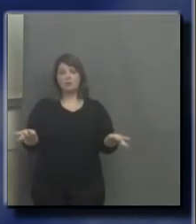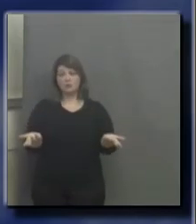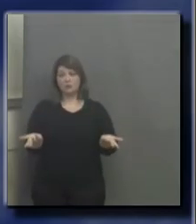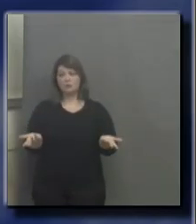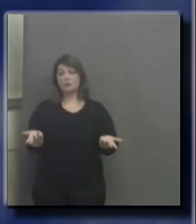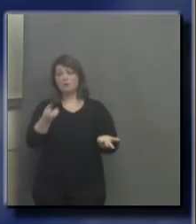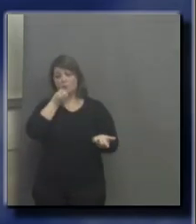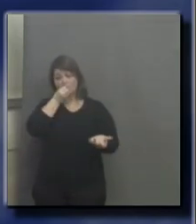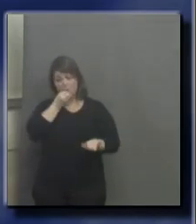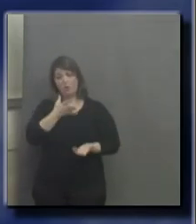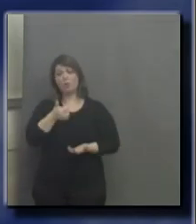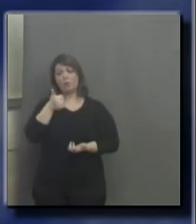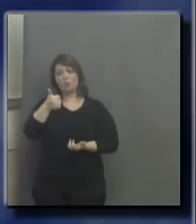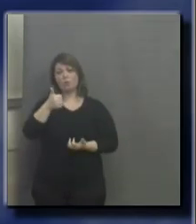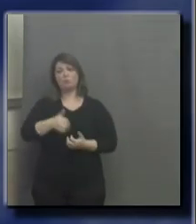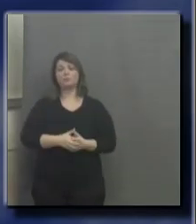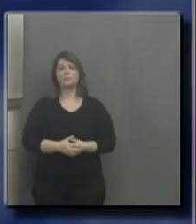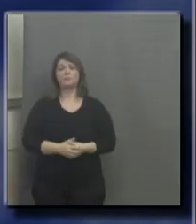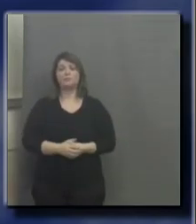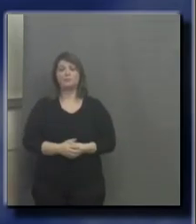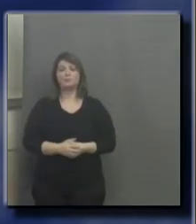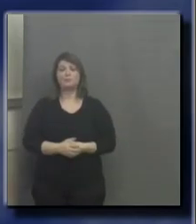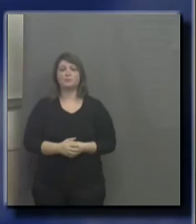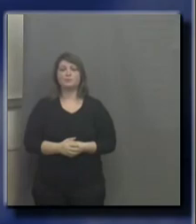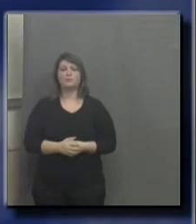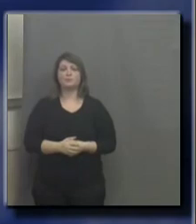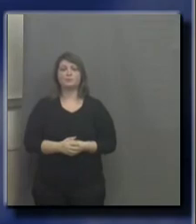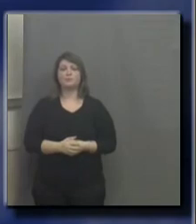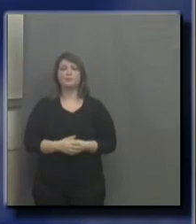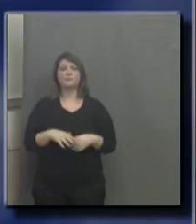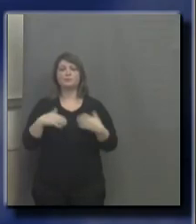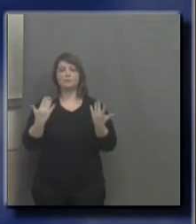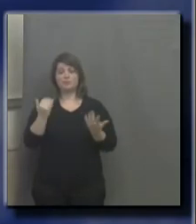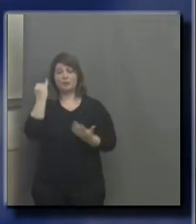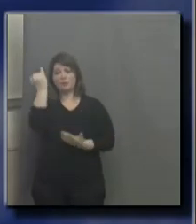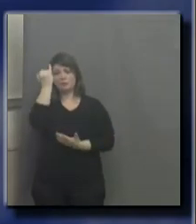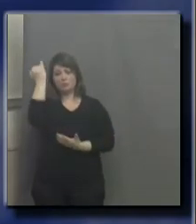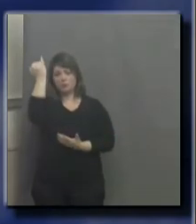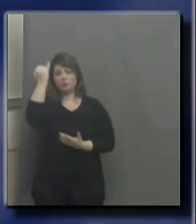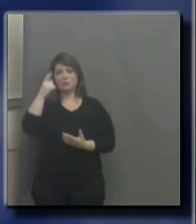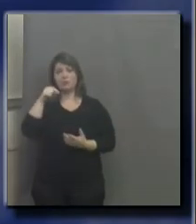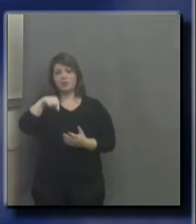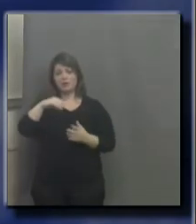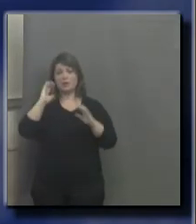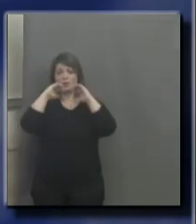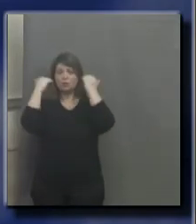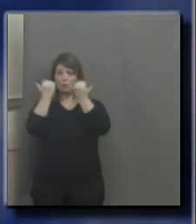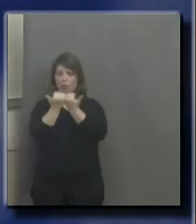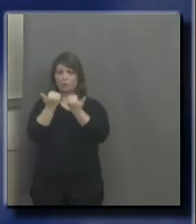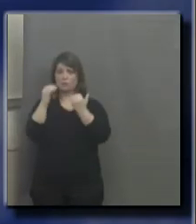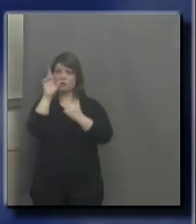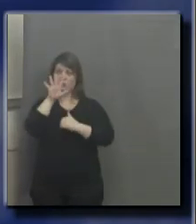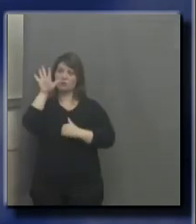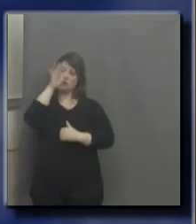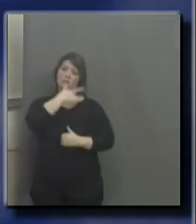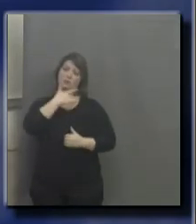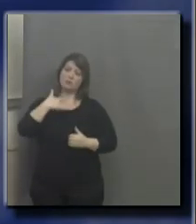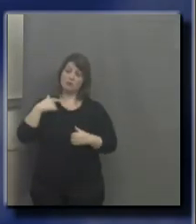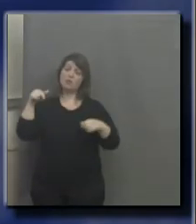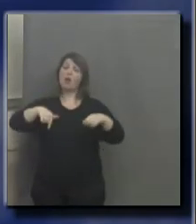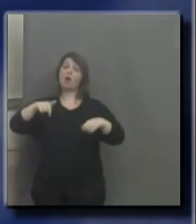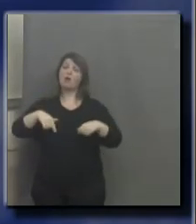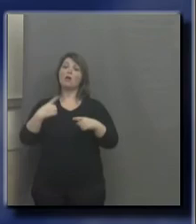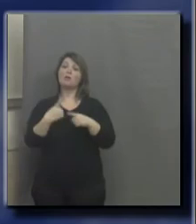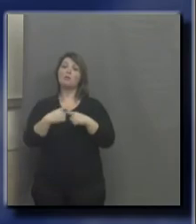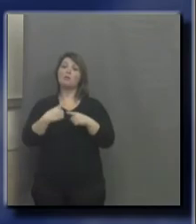lado positivo da história, né? Então, a importância do Conselho Nacional de Saúde para nós nesse momento é que,